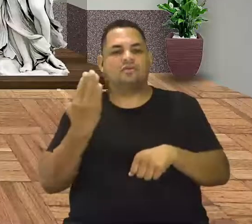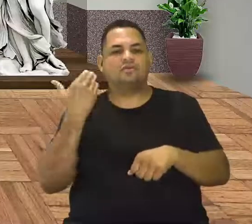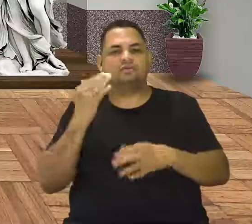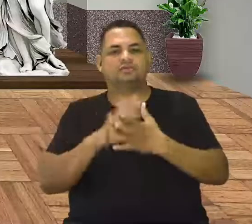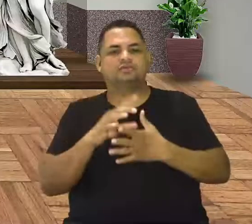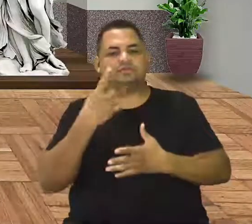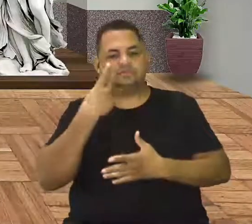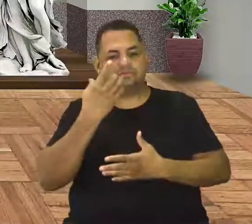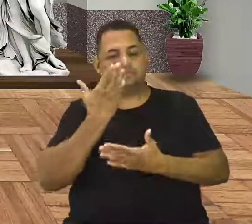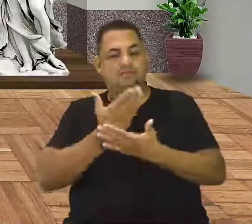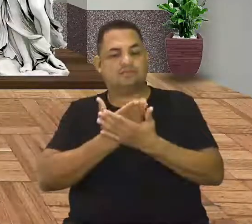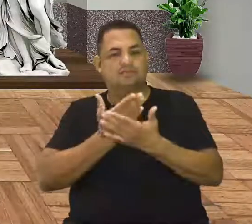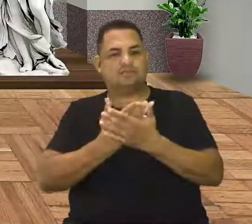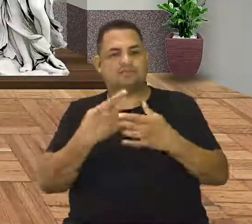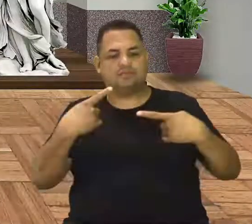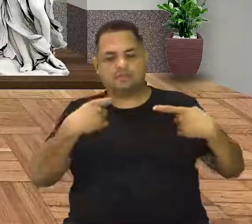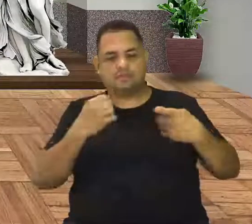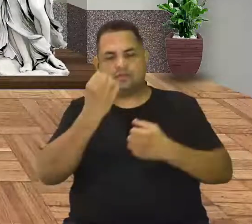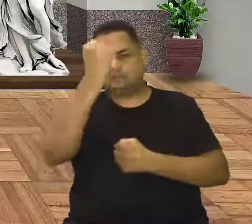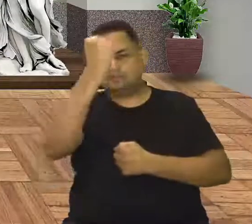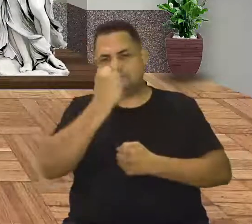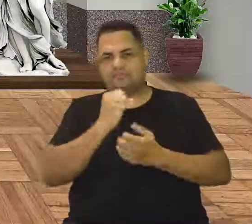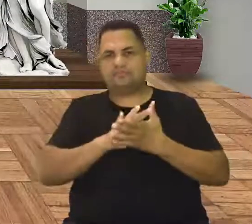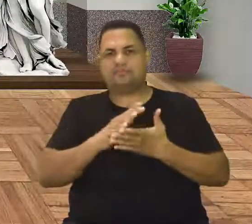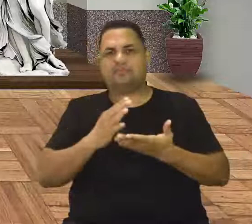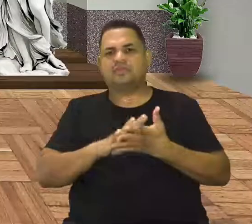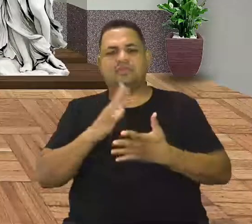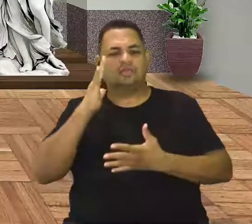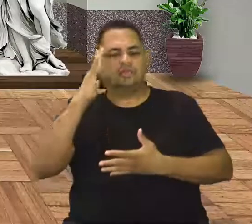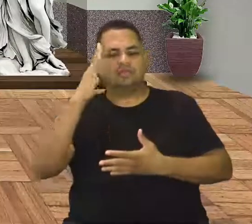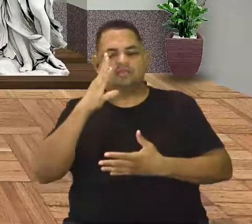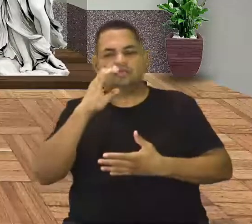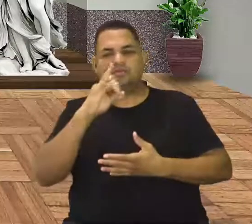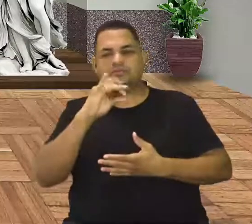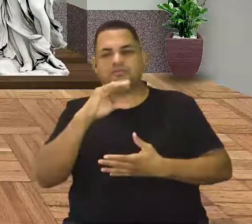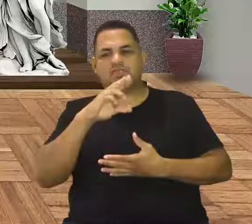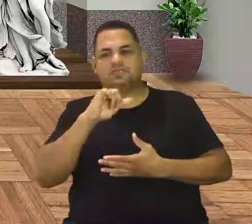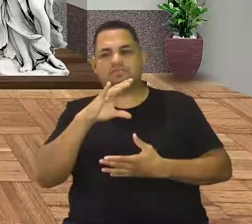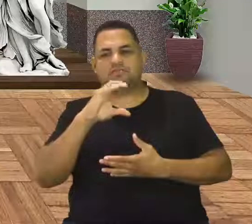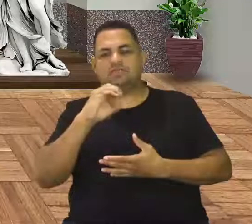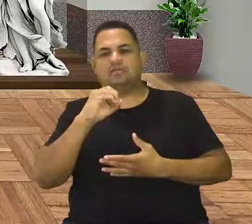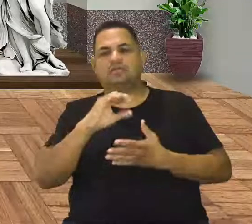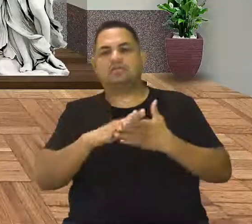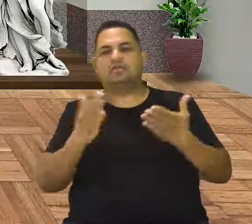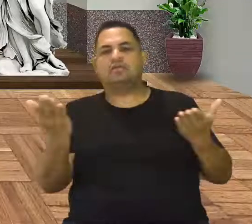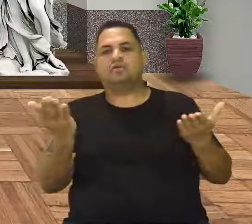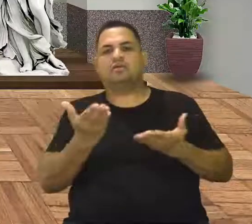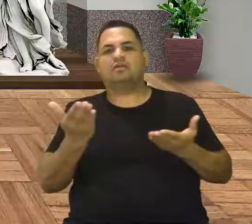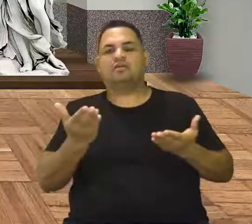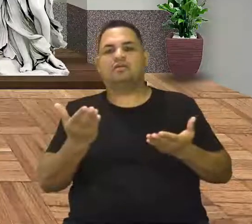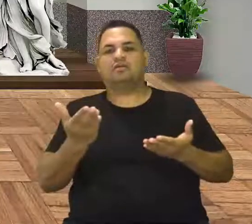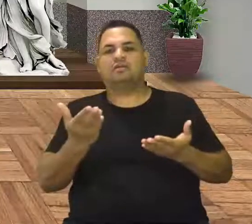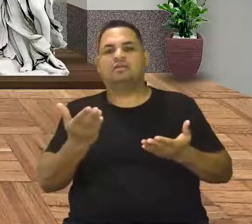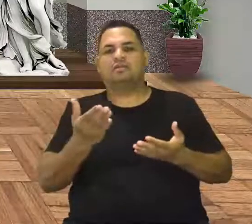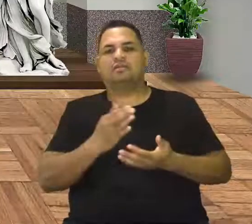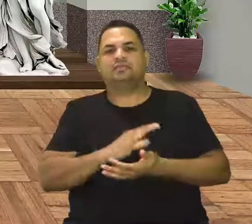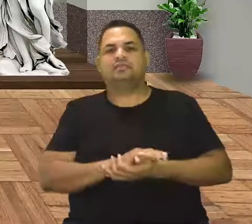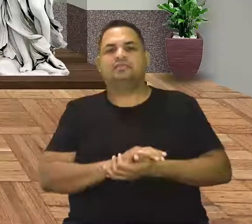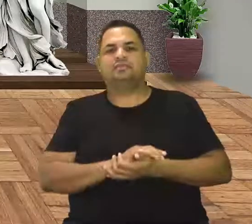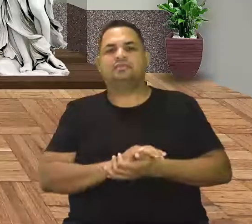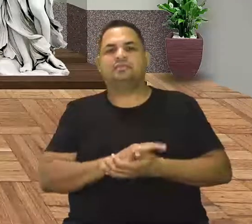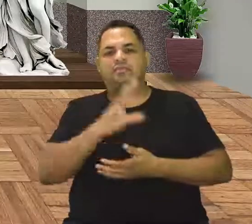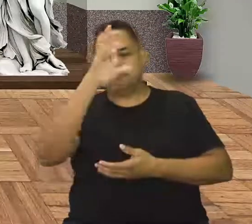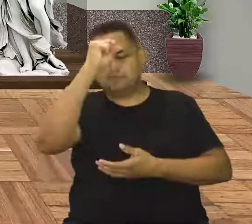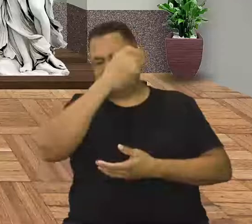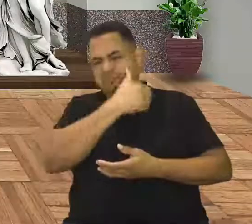assistiram à aula a guerra o terror EA Teoria da Conspiração e agora para para